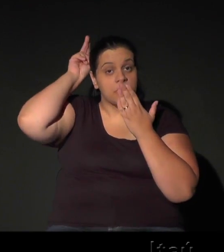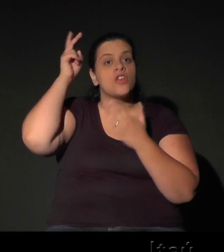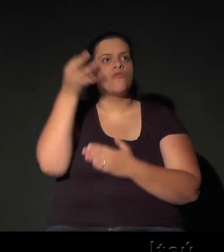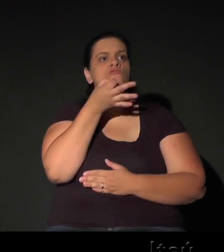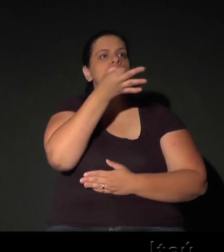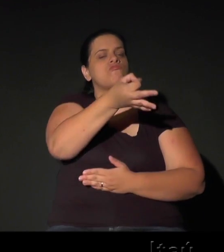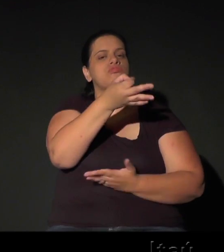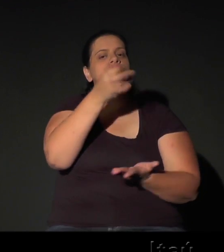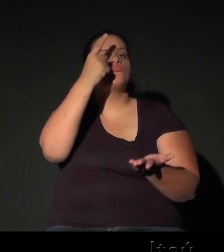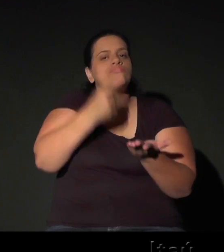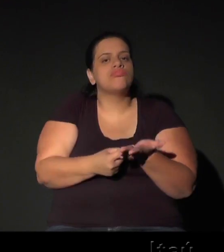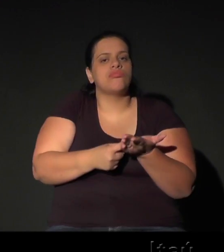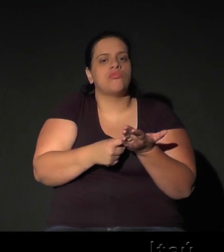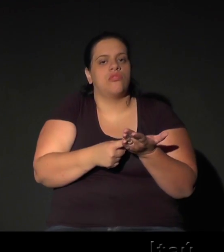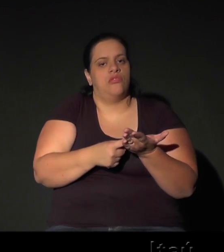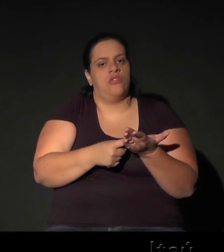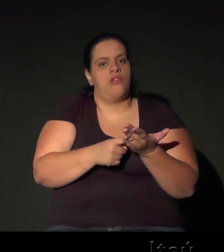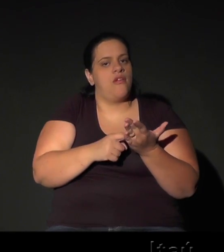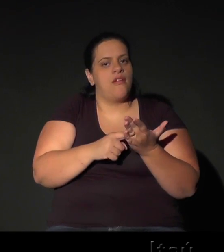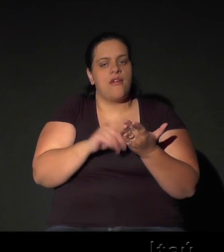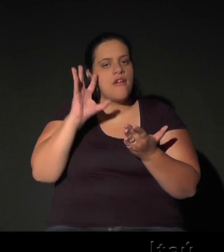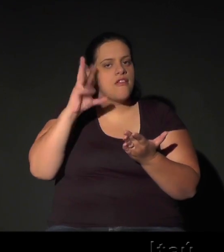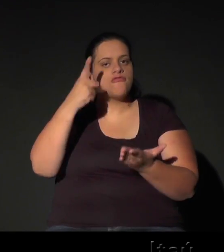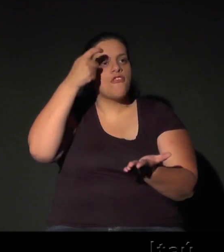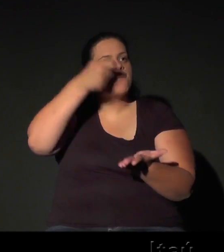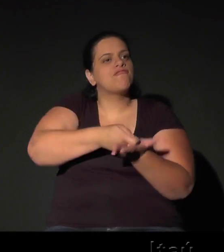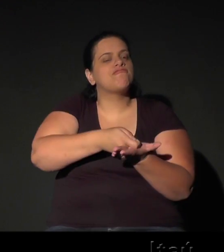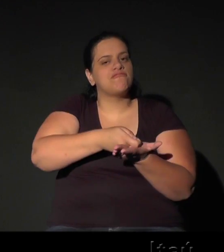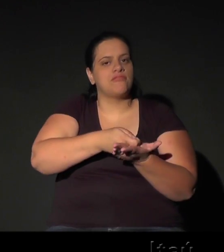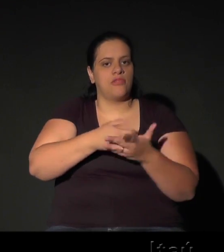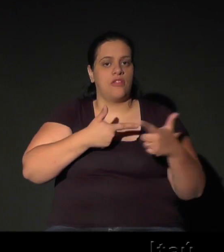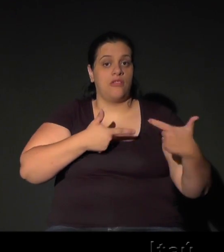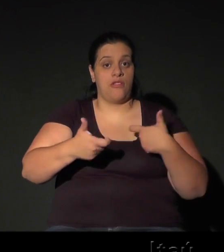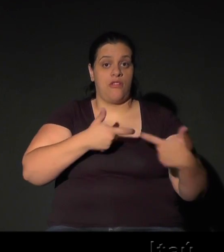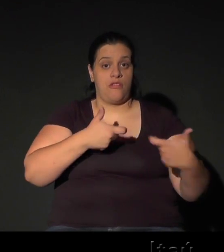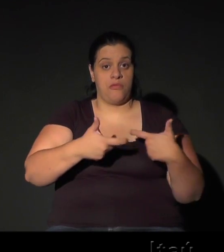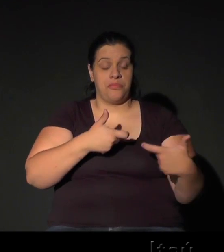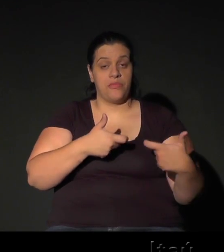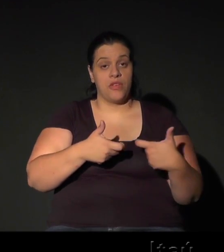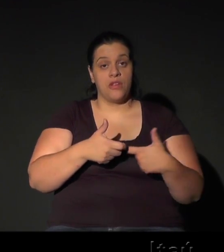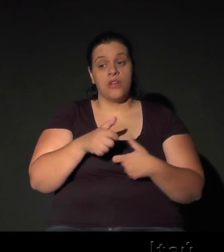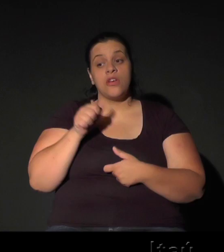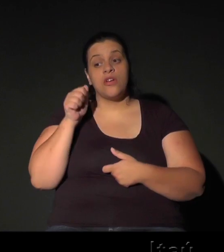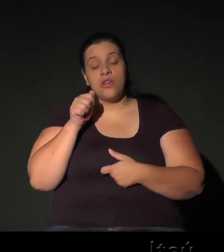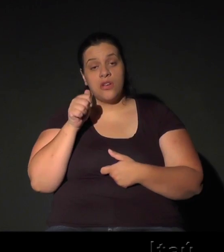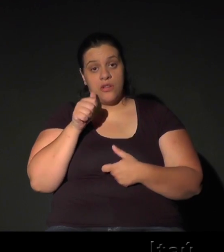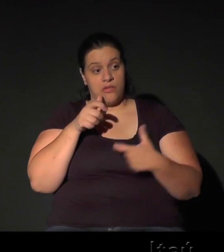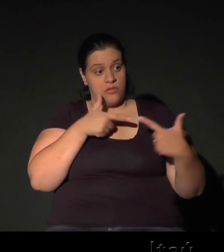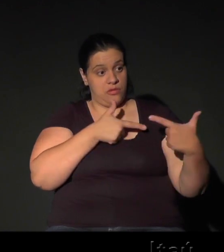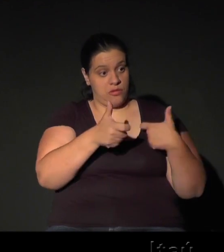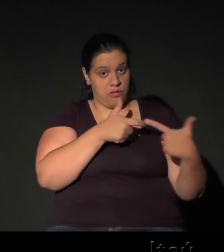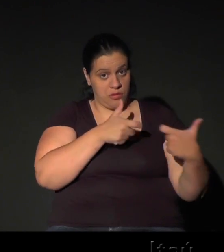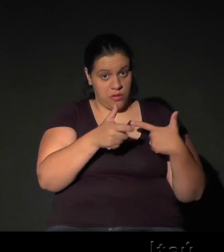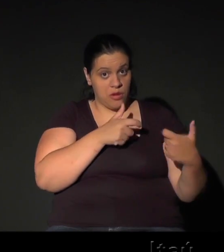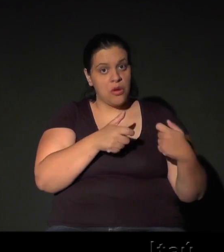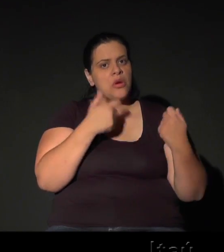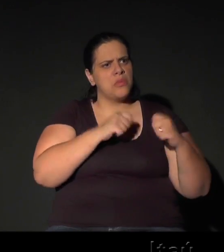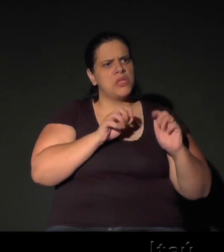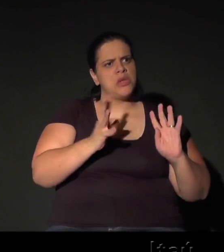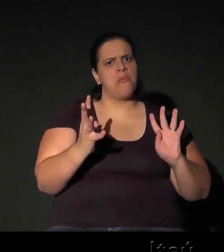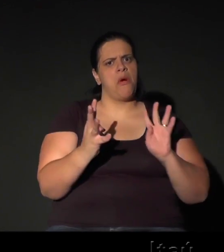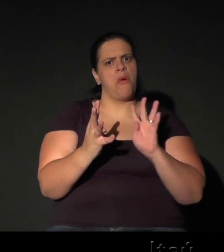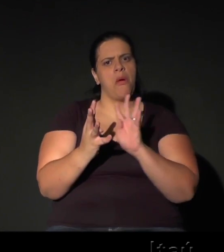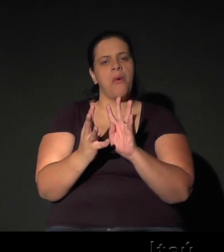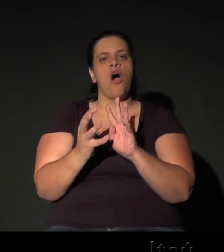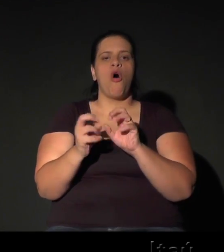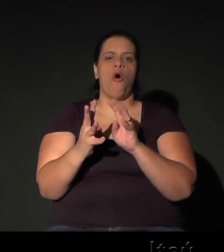sua palavra final numa decisão numa guerra se deveriam os guerreiros lutar ou